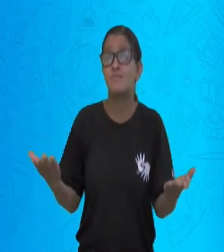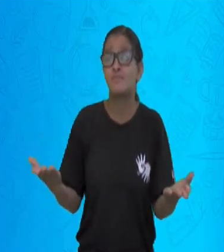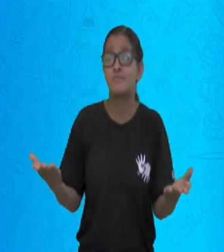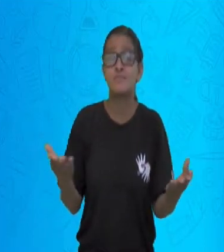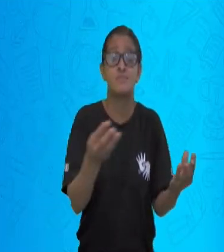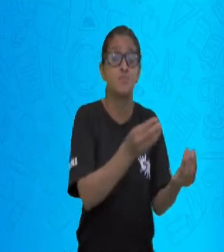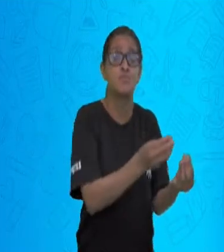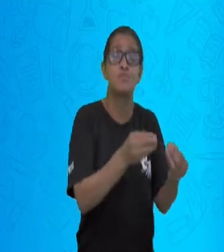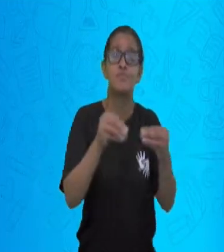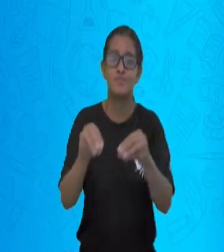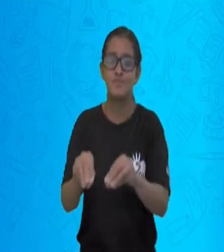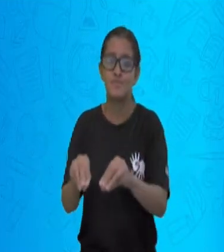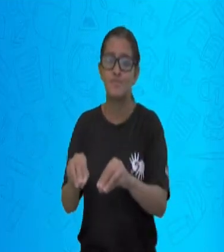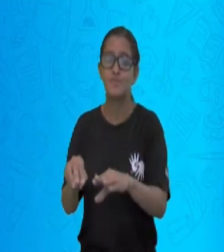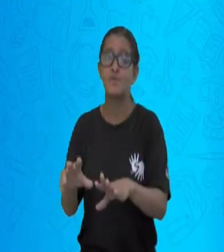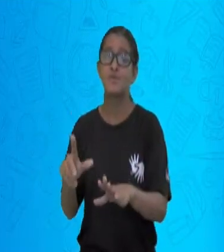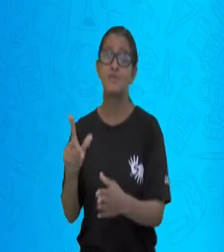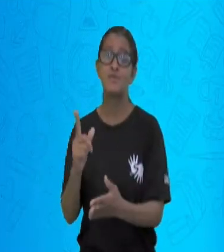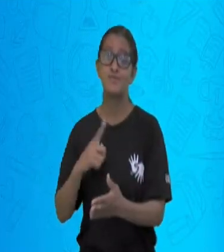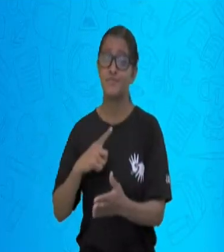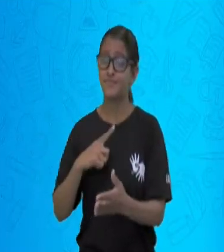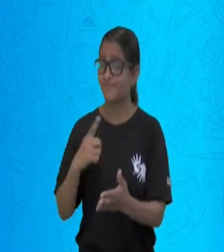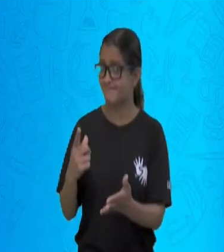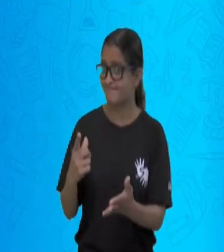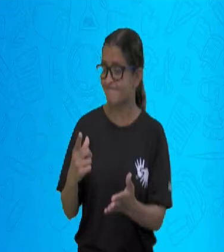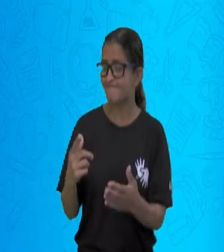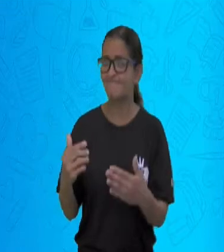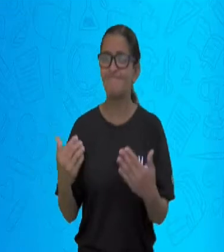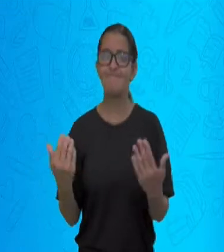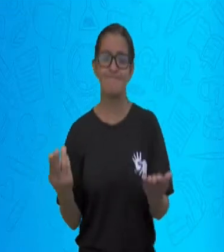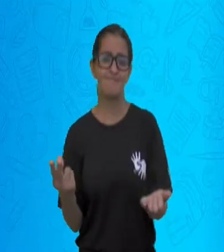ainda existem. Então vamos continuar aqui.